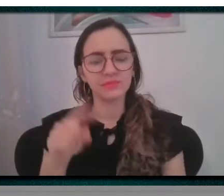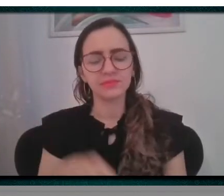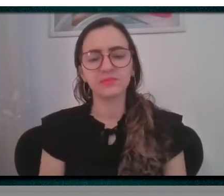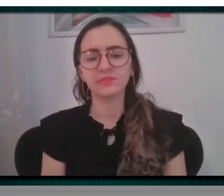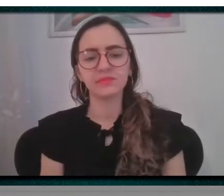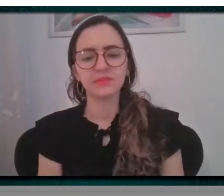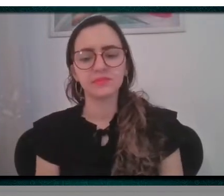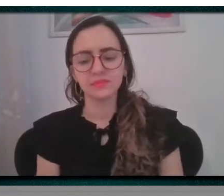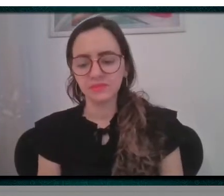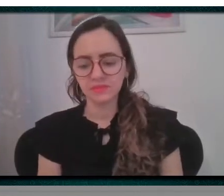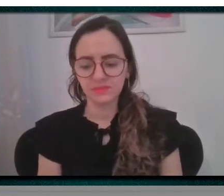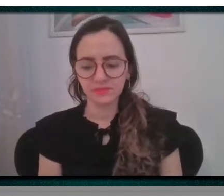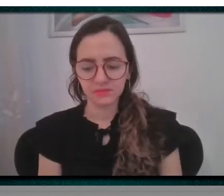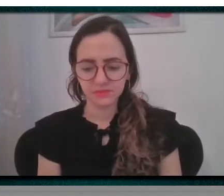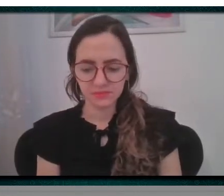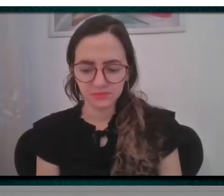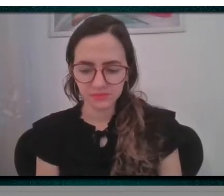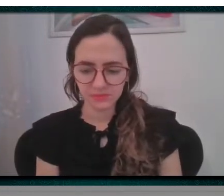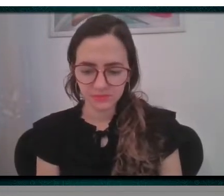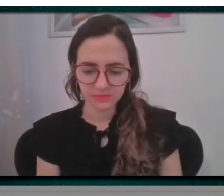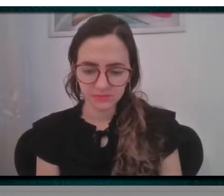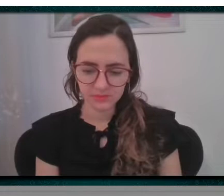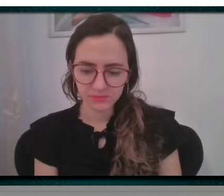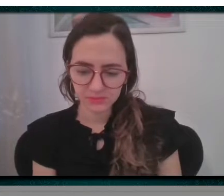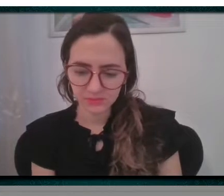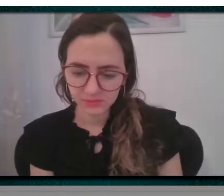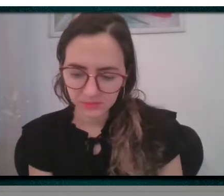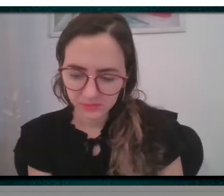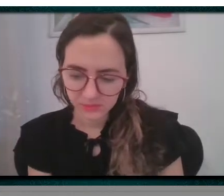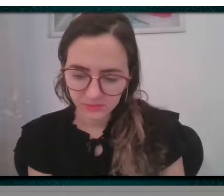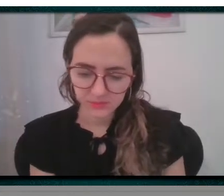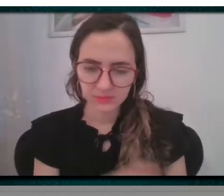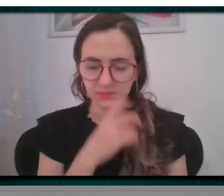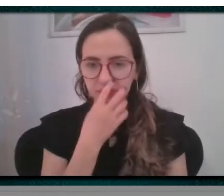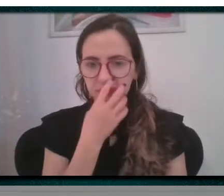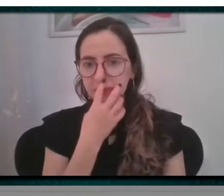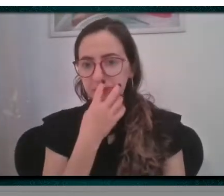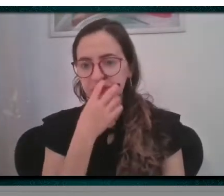certo? A base é a mesma coisa. Aí, o que acontece? O que é que eu preciso ver?